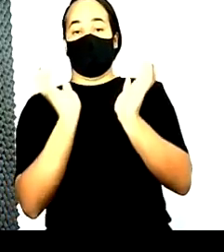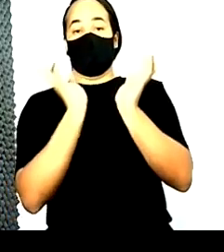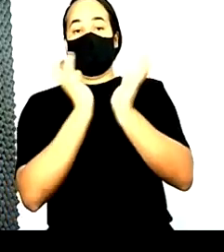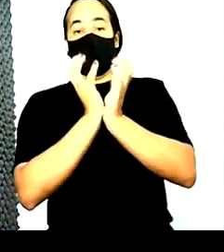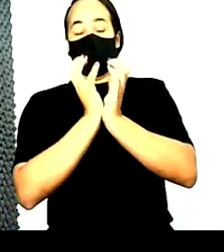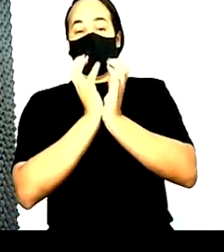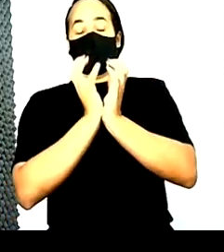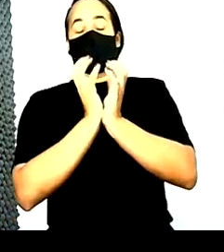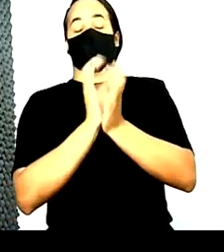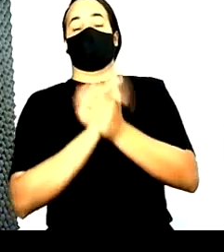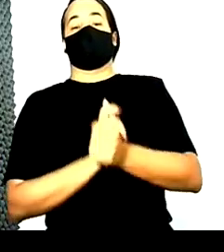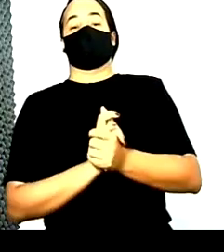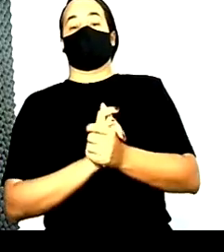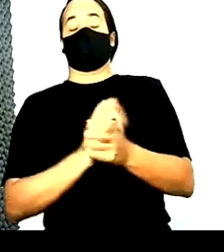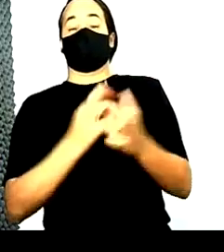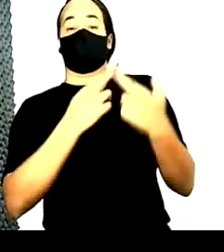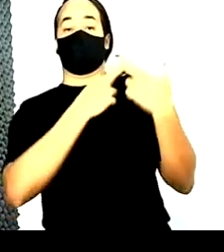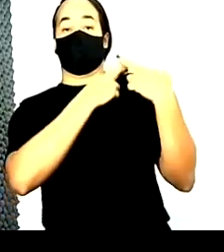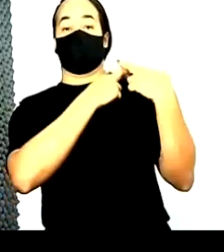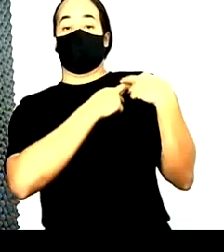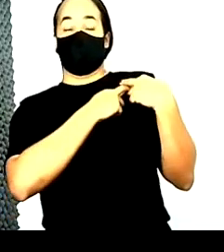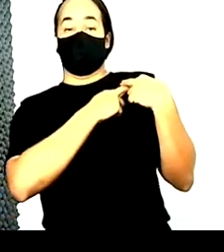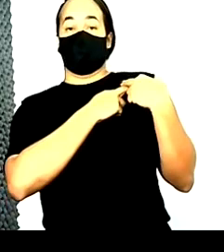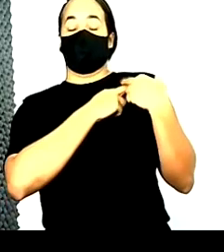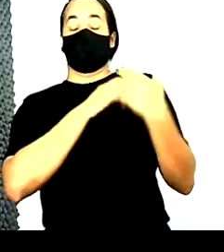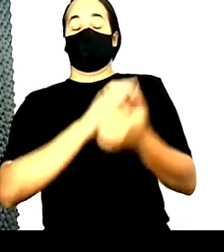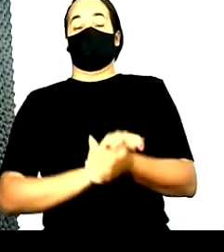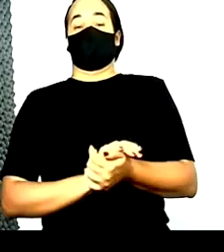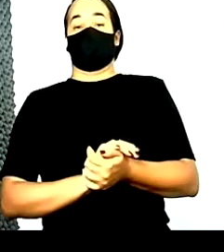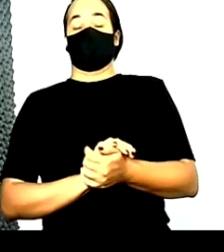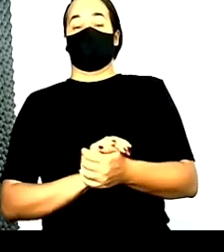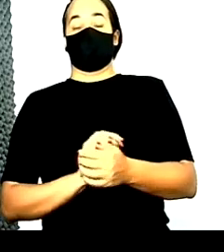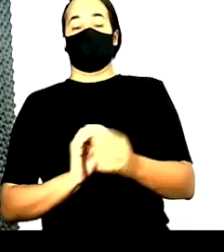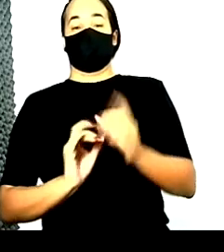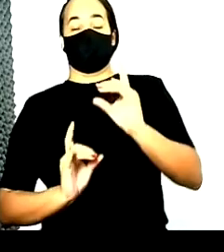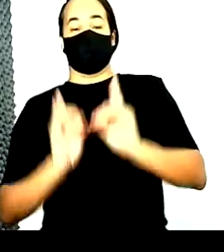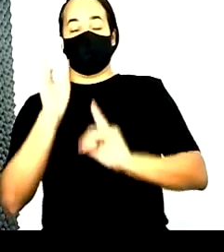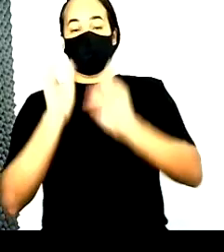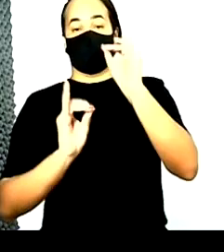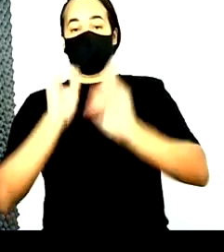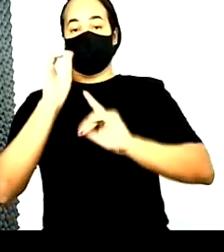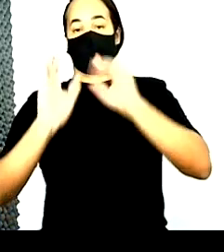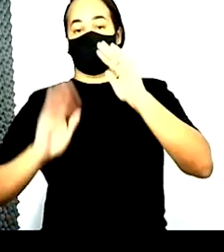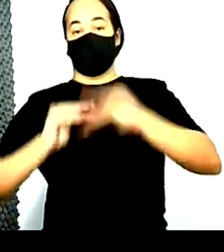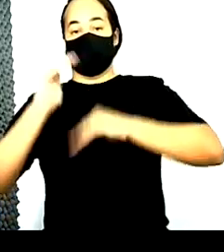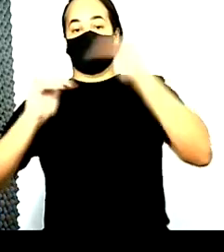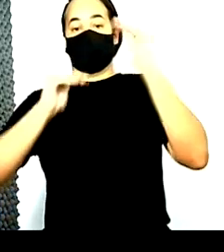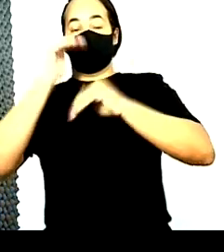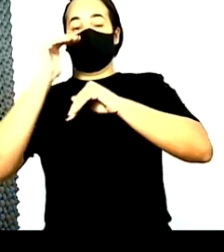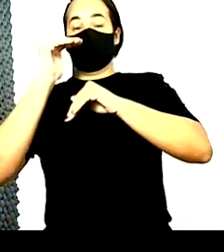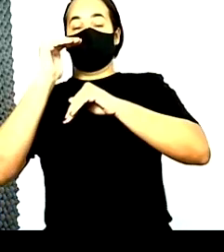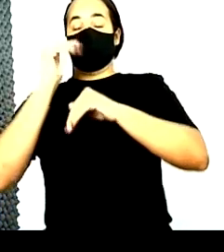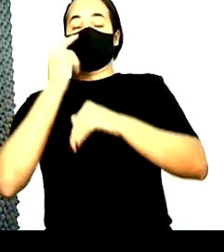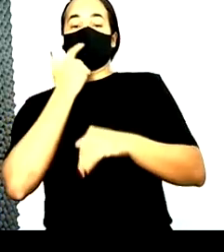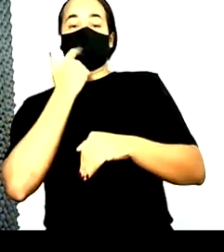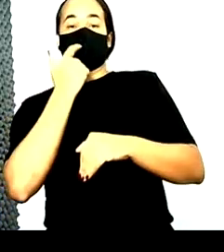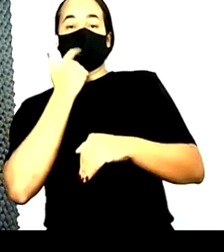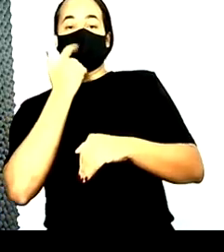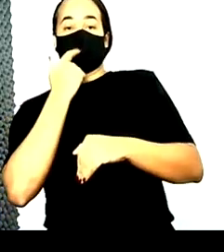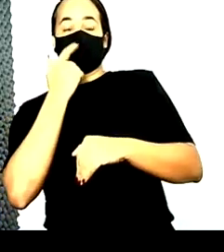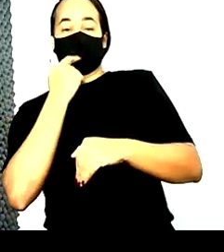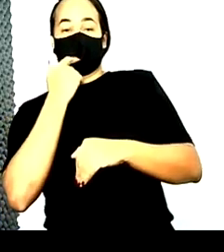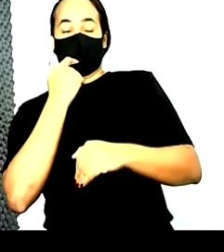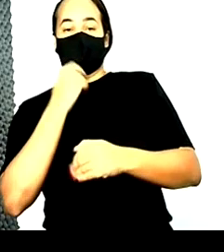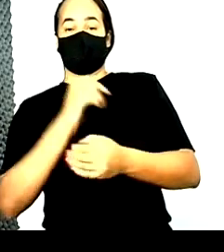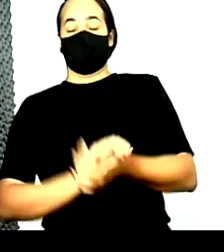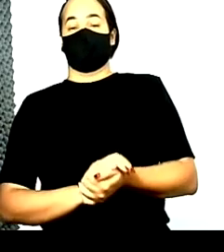de glândulas responsáveis pela produção de hormônios que vão ser lançados no sangue, percorrendo todo o corpo